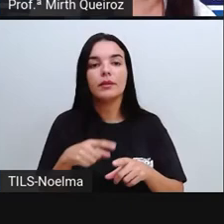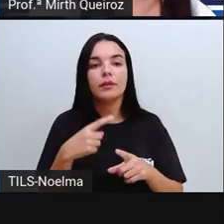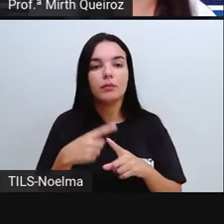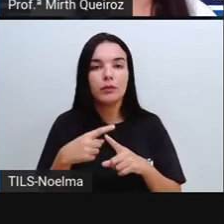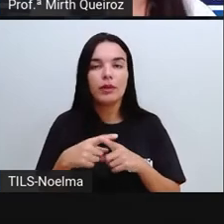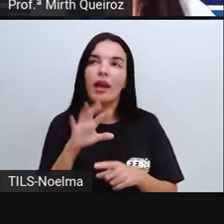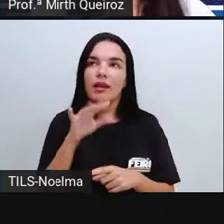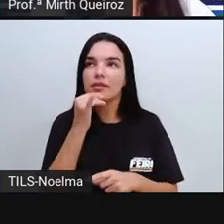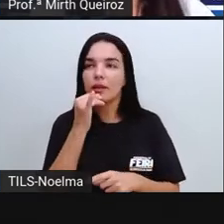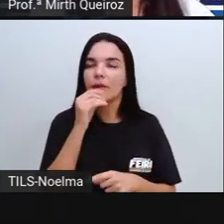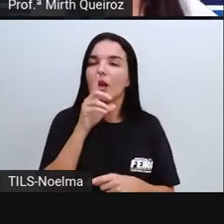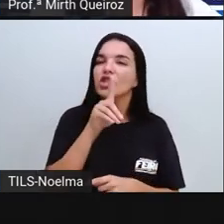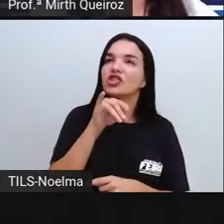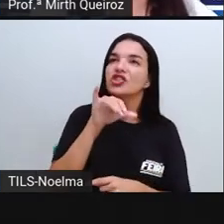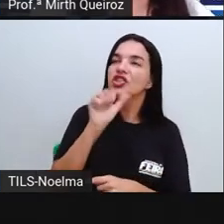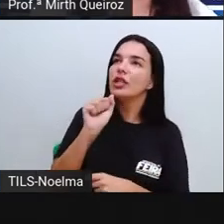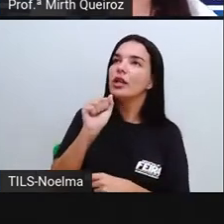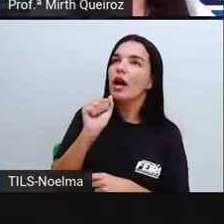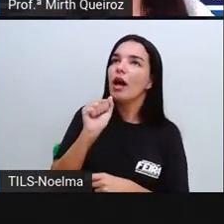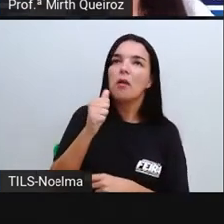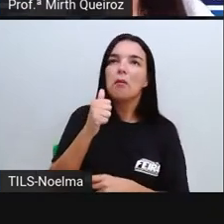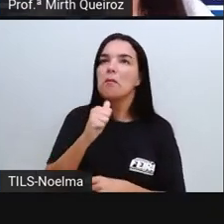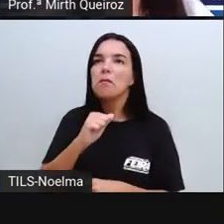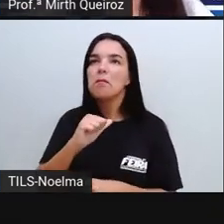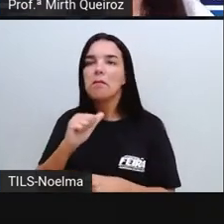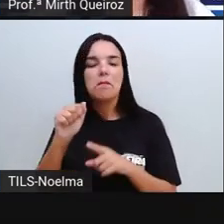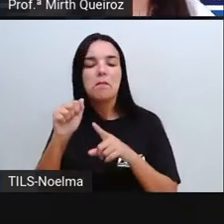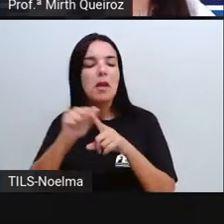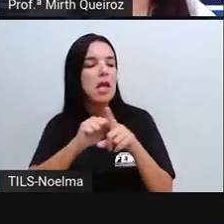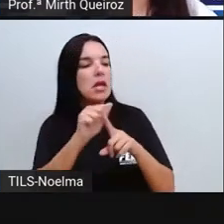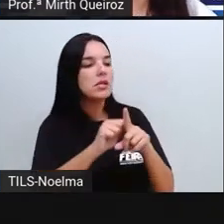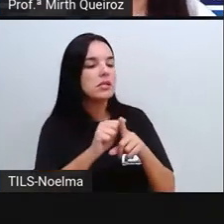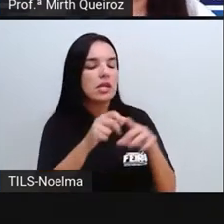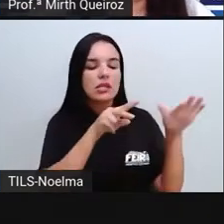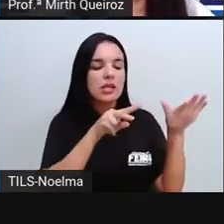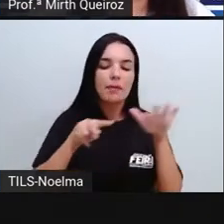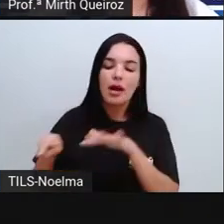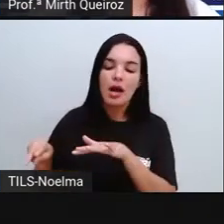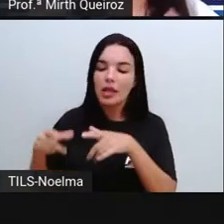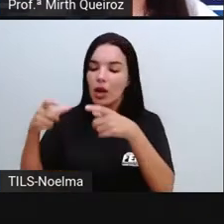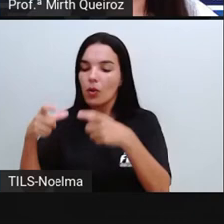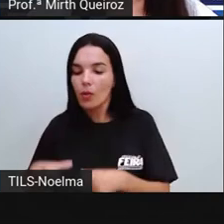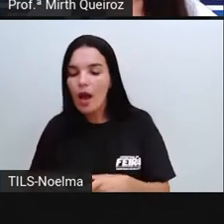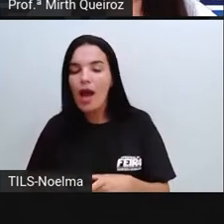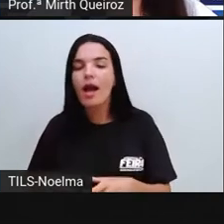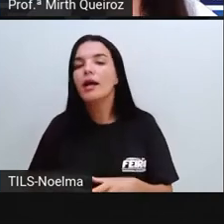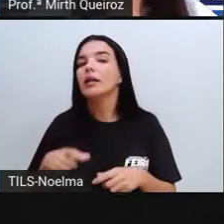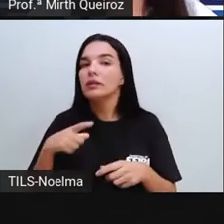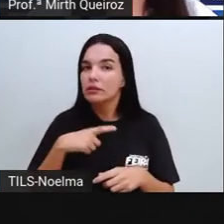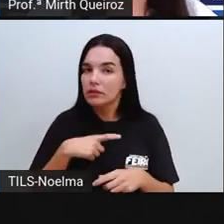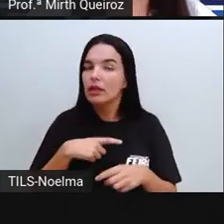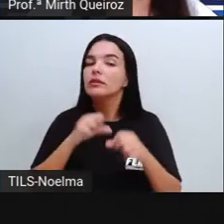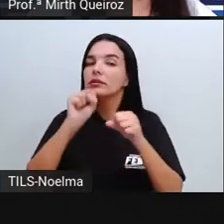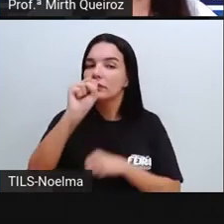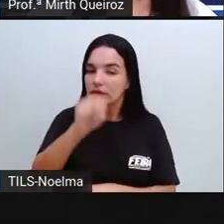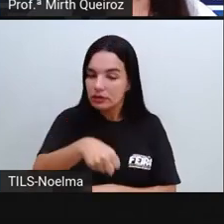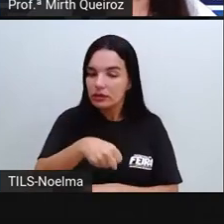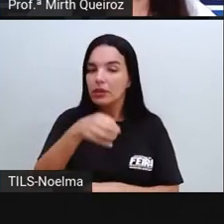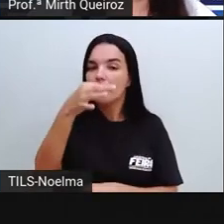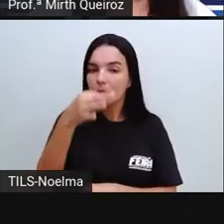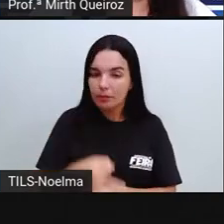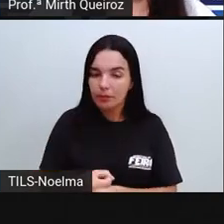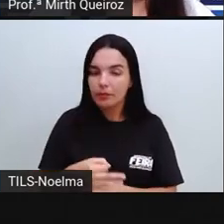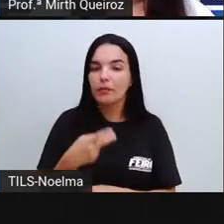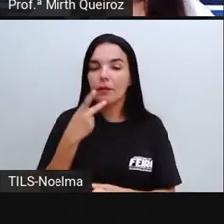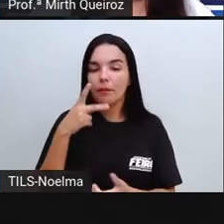tal dia, aconteceu tal mês, aconteceu tal semana, em que local? O espaço foi tal. Então, a gente vai